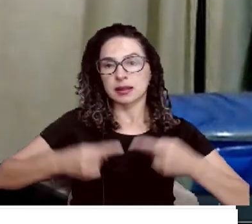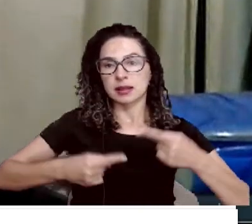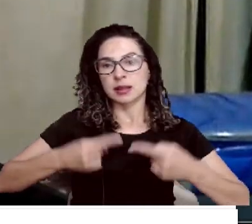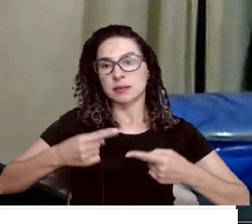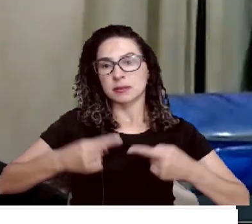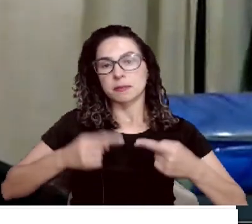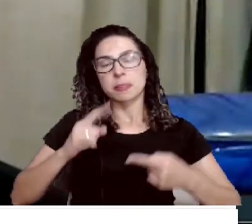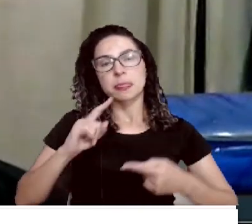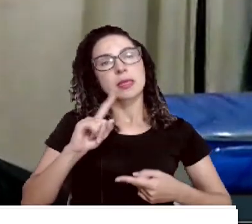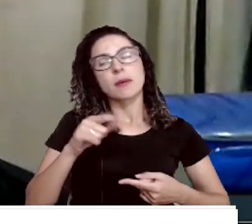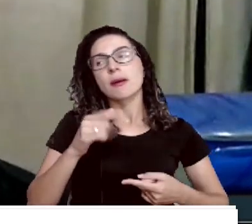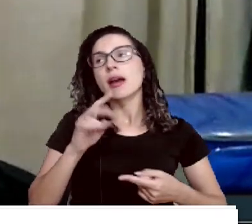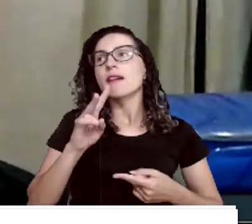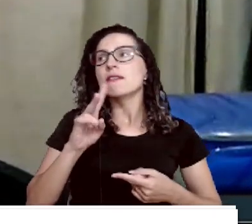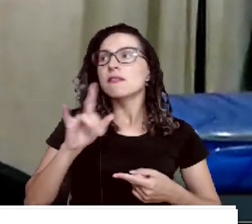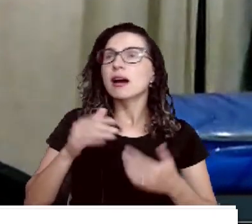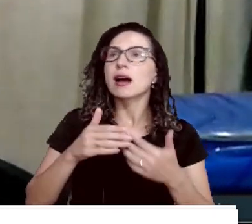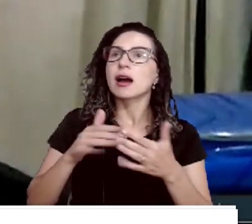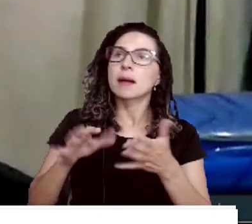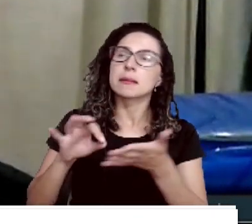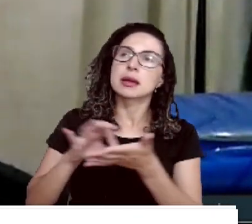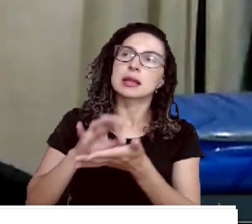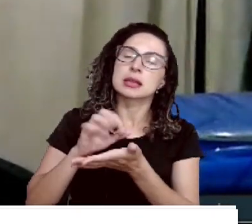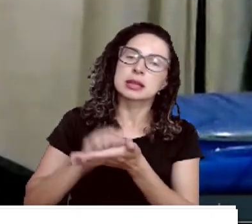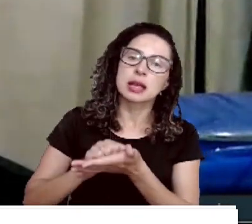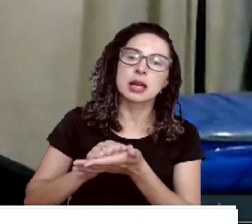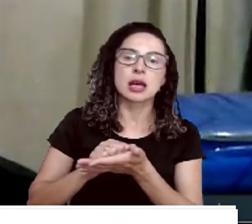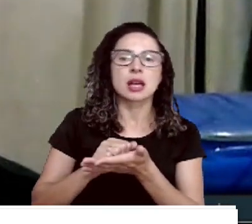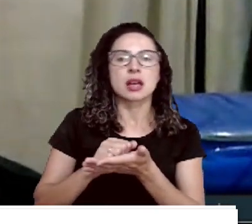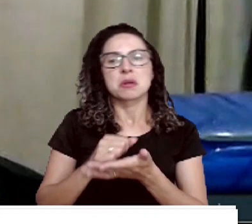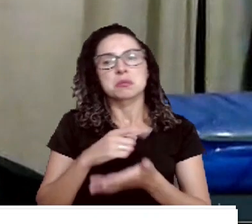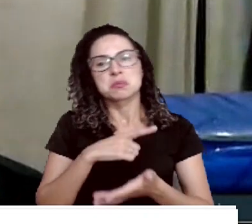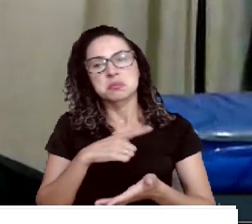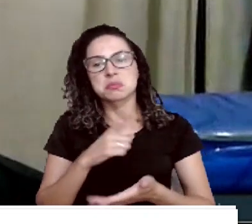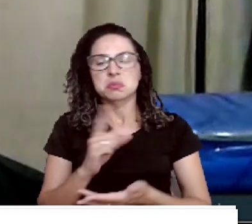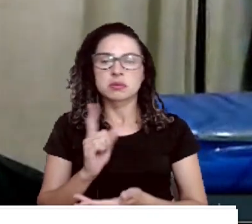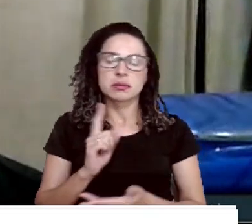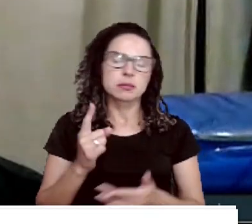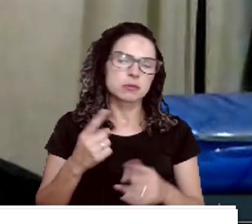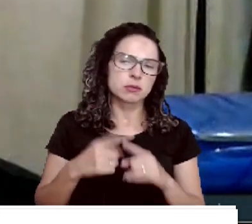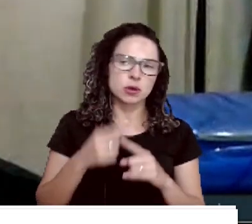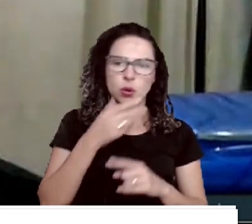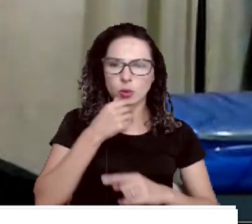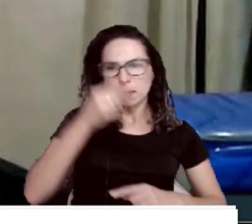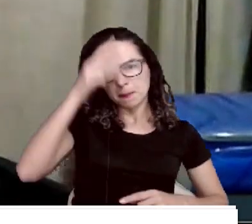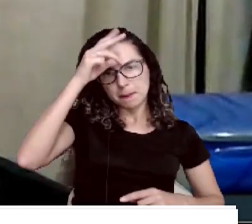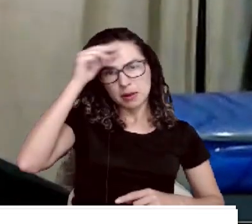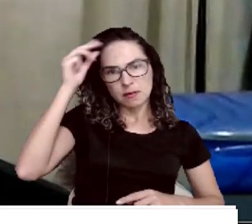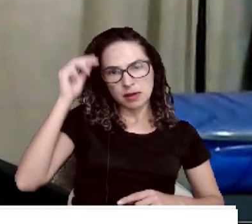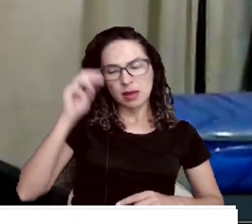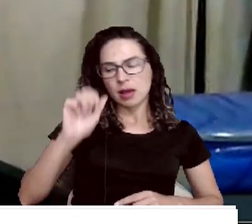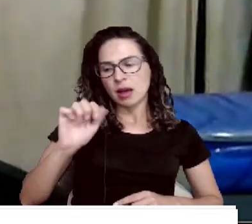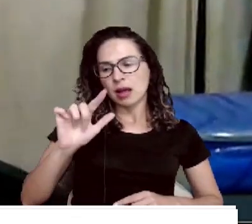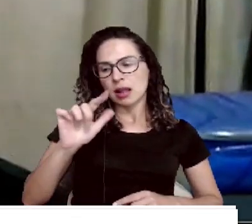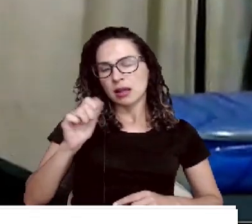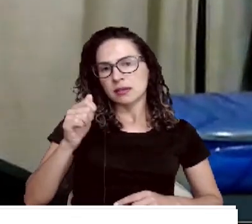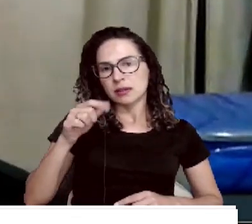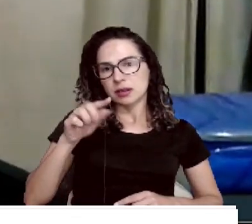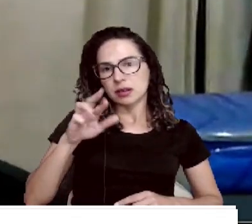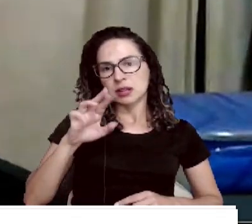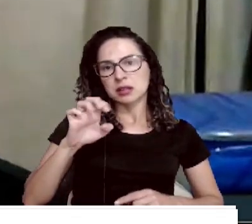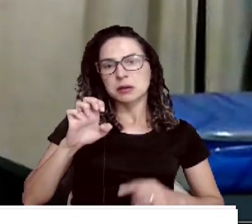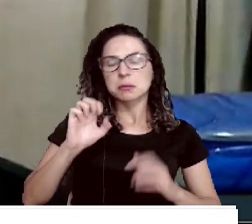ter licitação, se vai acontecer licitação, mesmo porque o prefeito Alexandre diz que ele pode ir recorrendo, recorrendo,